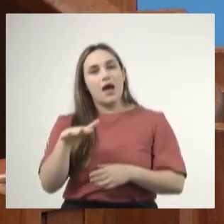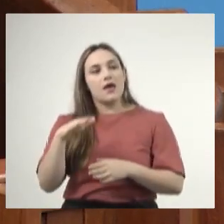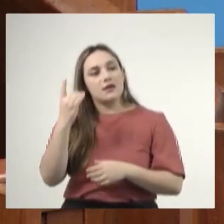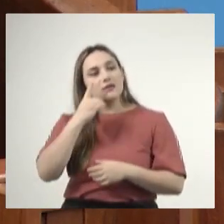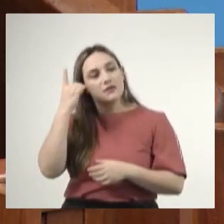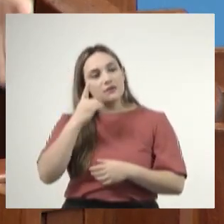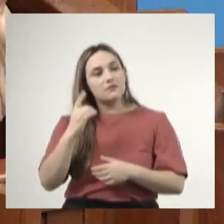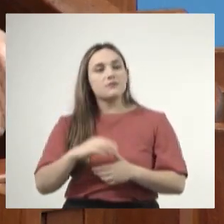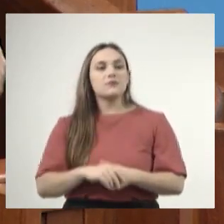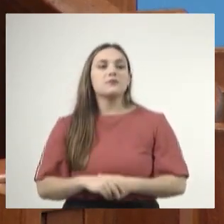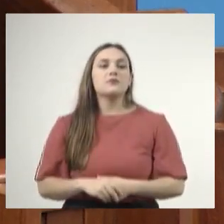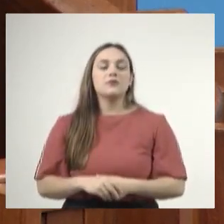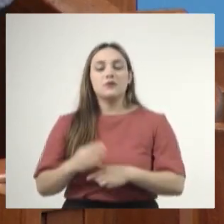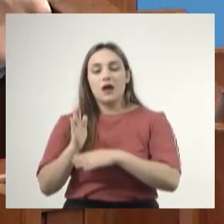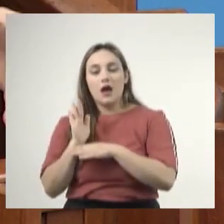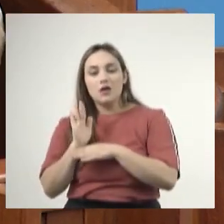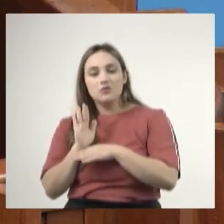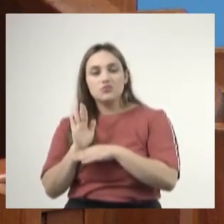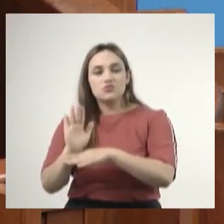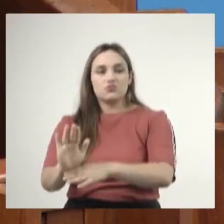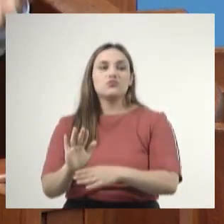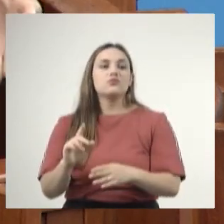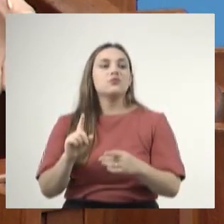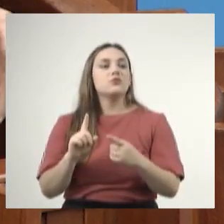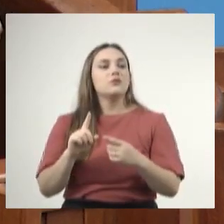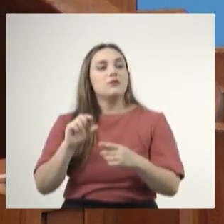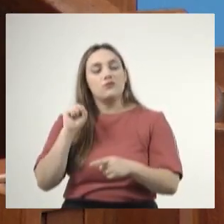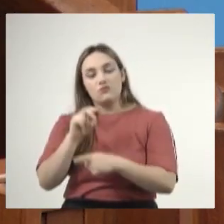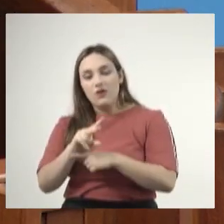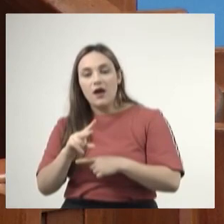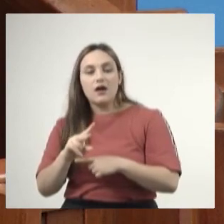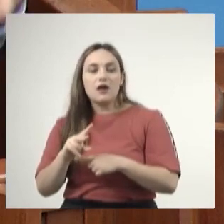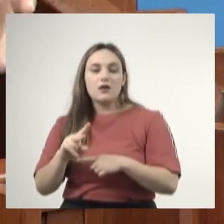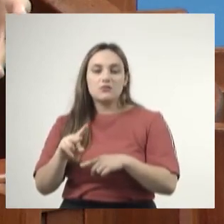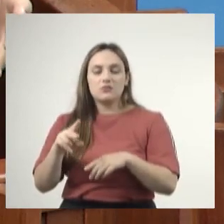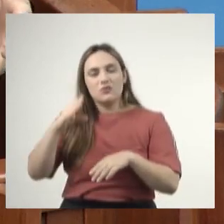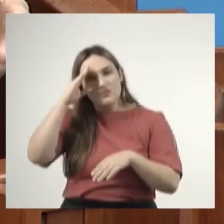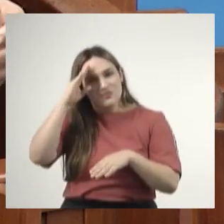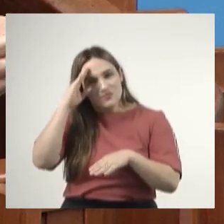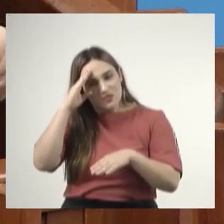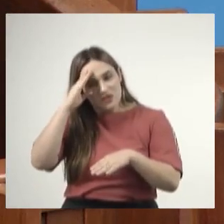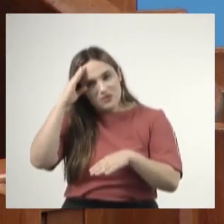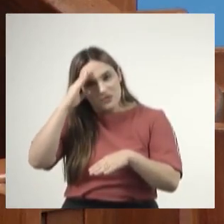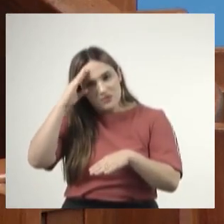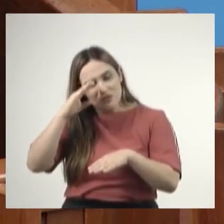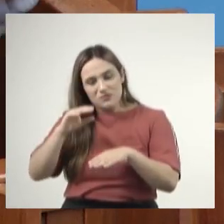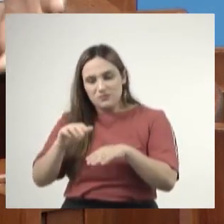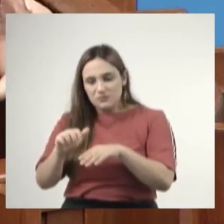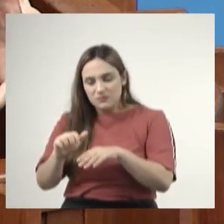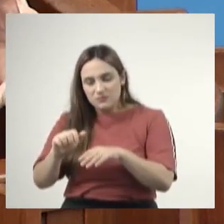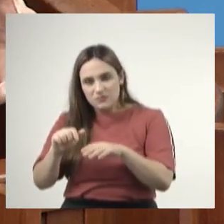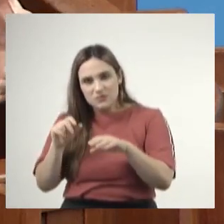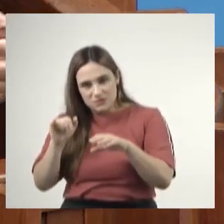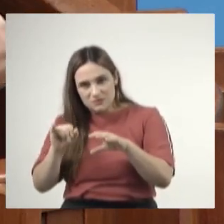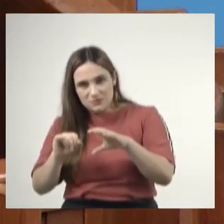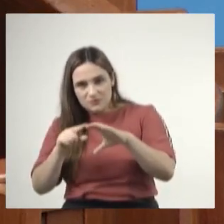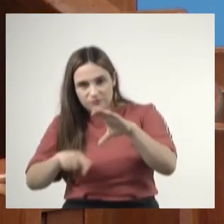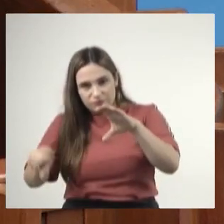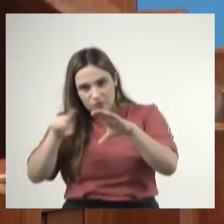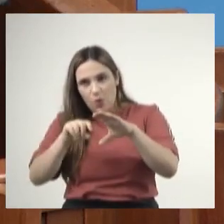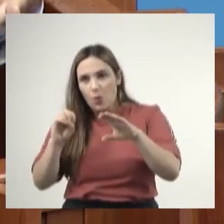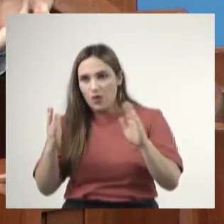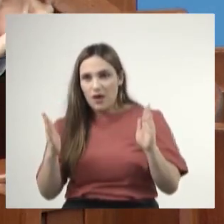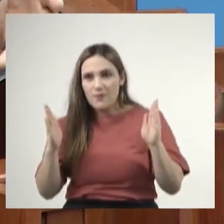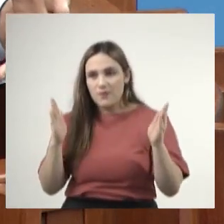o tratorista, emprega o mecânico, emprega o borracheiro, emprega o posto de gasolina, emprega a indústria de caminhão, emprega a indústria que fabrica